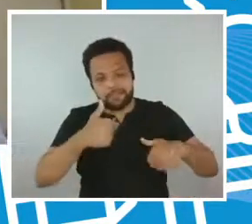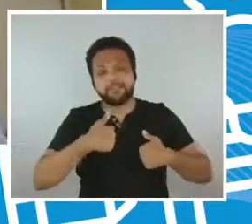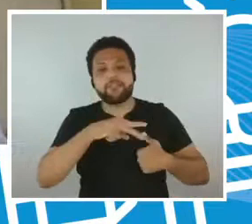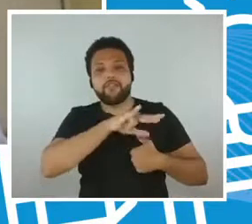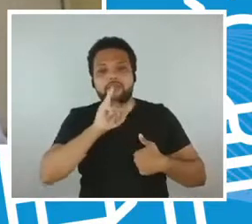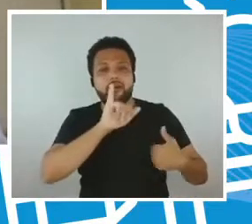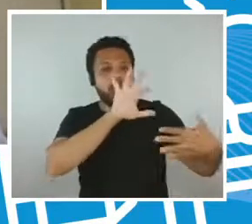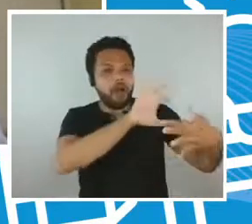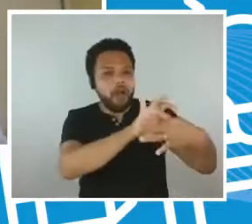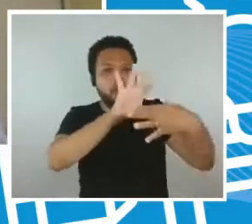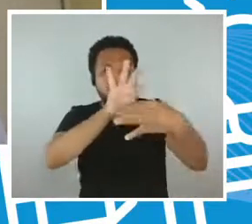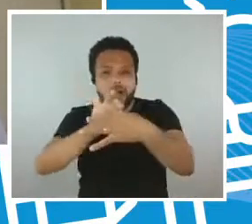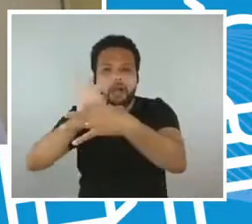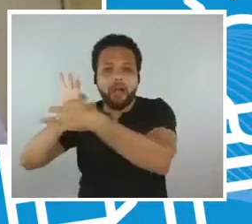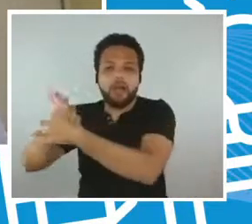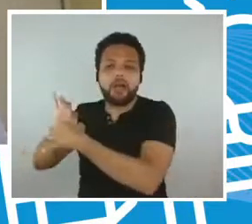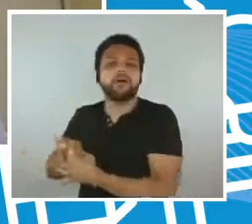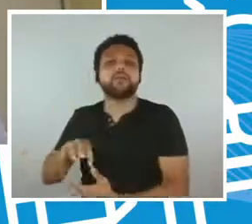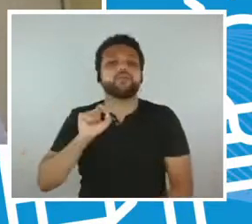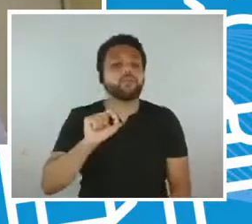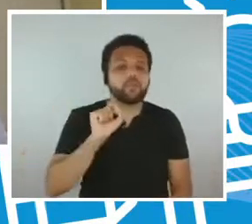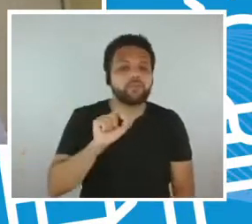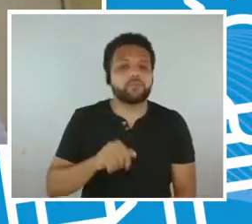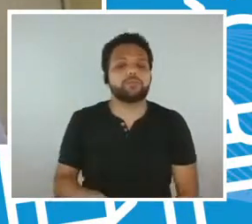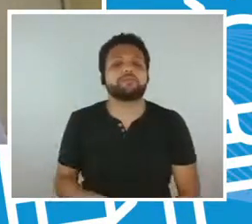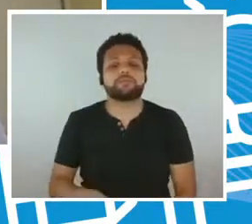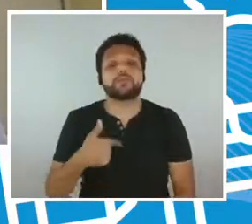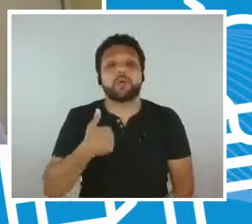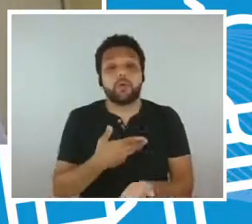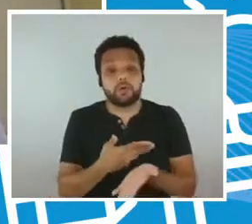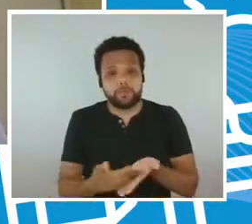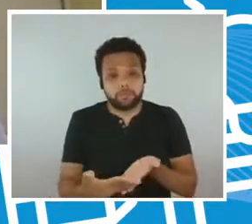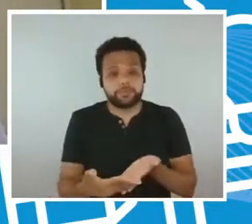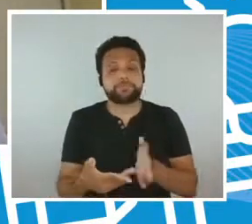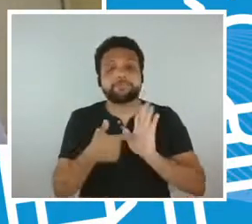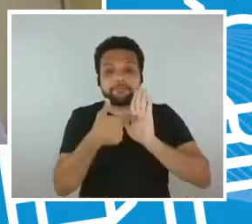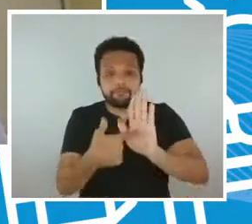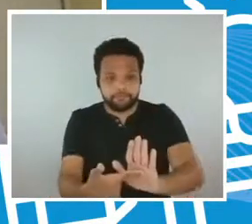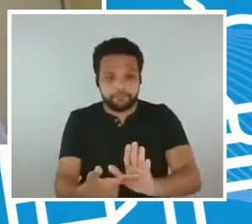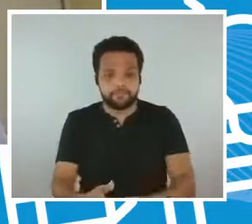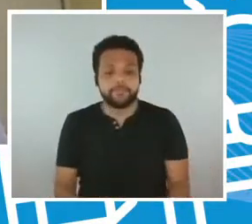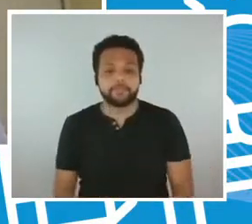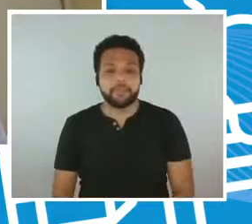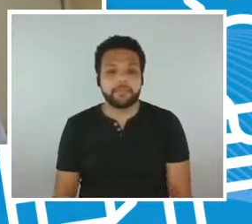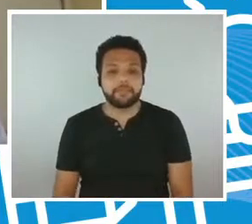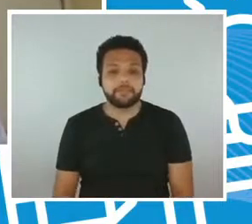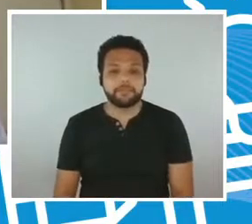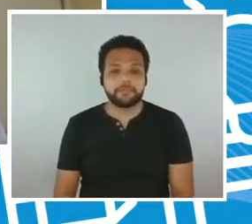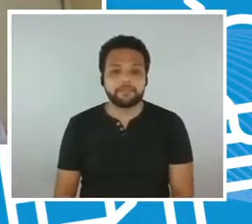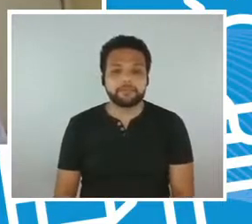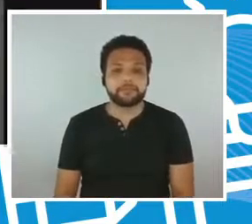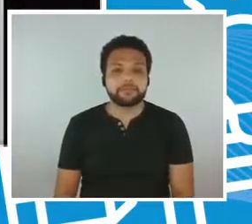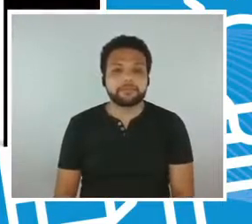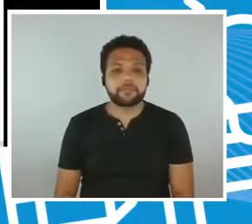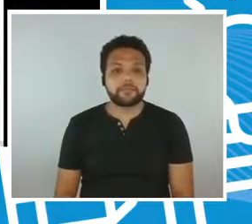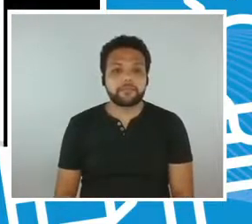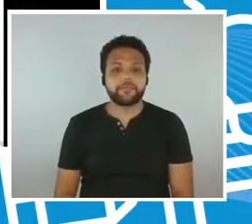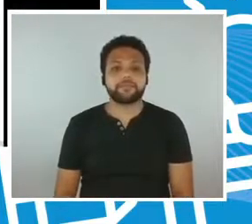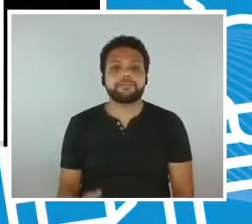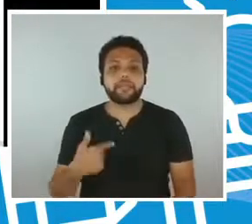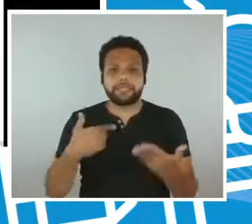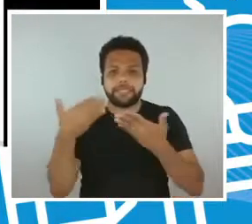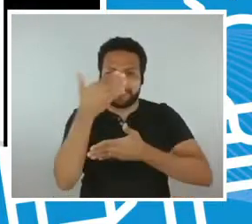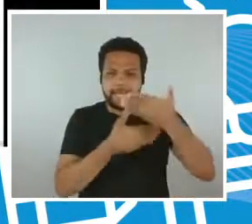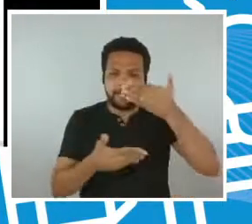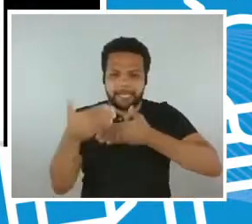vários ganchos aí dos que me precederam, tá? Então, eu começo aqui expondo. Não vou cansar vocês com muitos slides, não. Vou tentar aqui